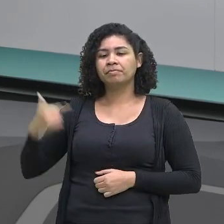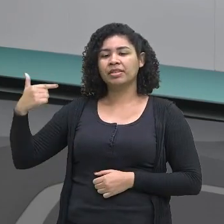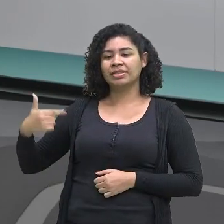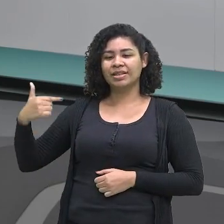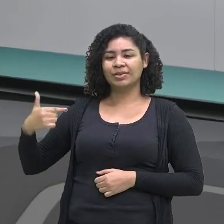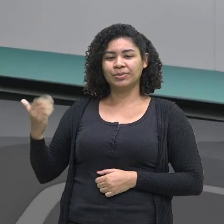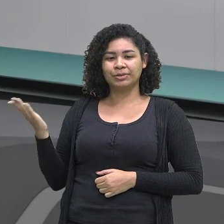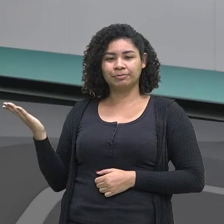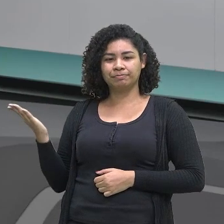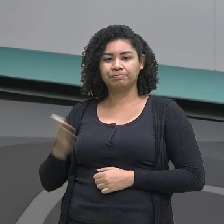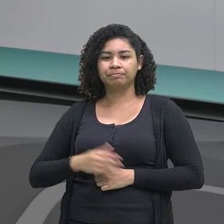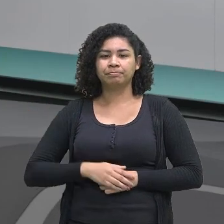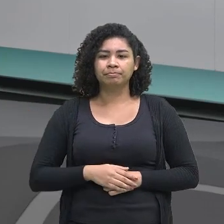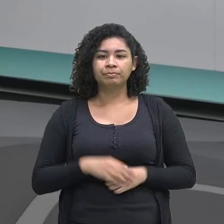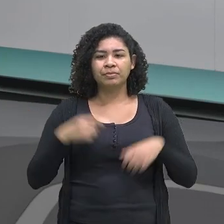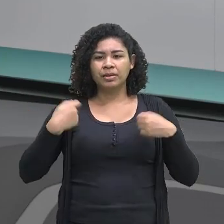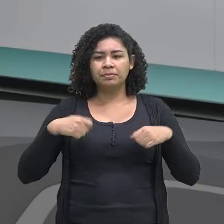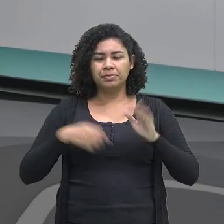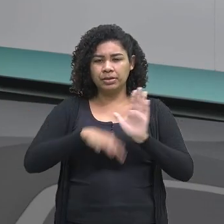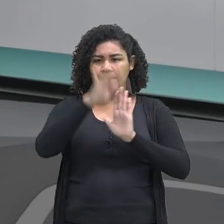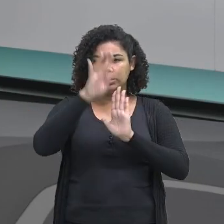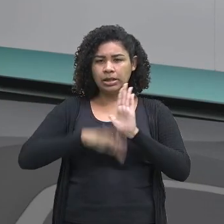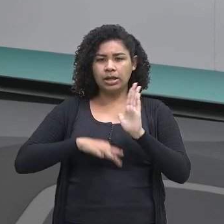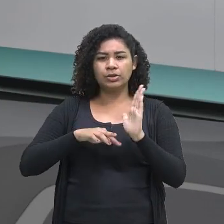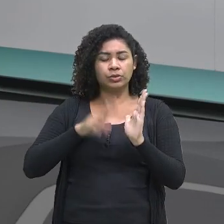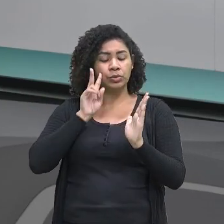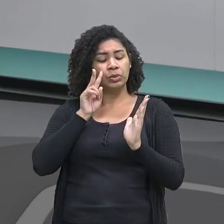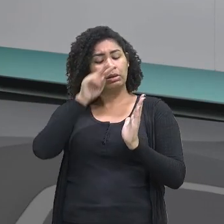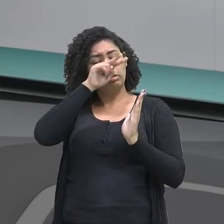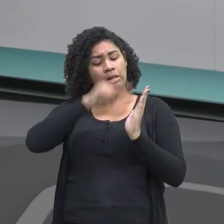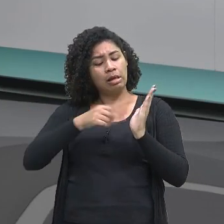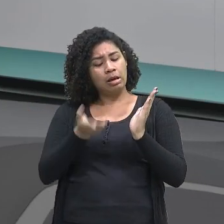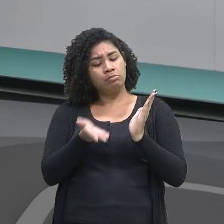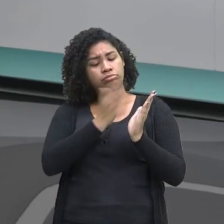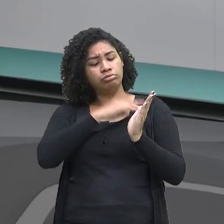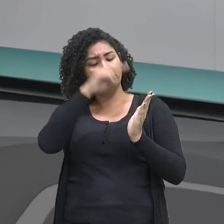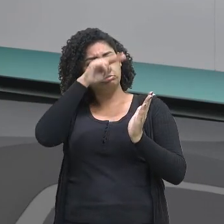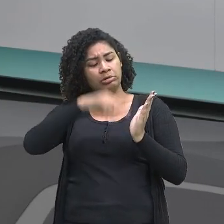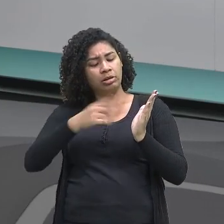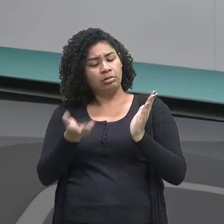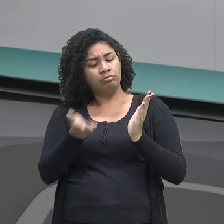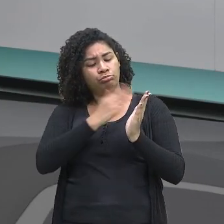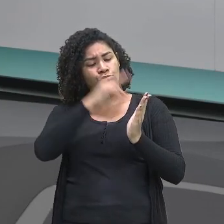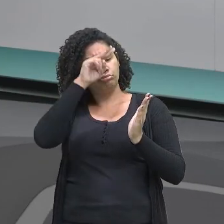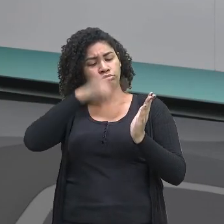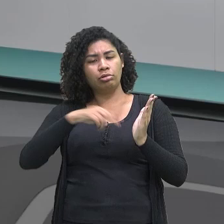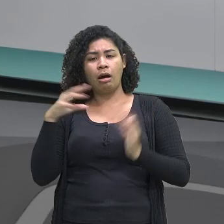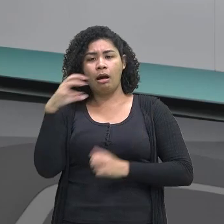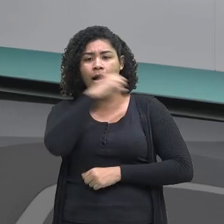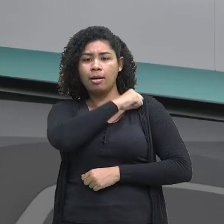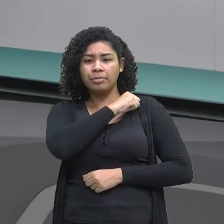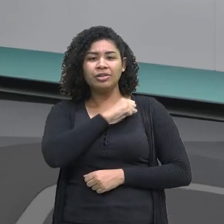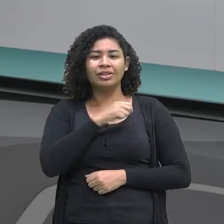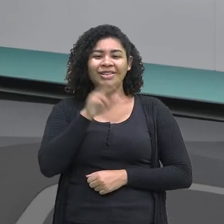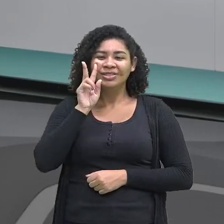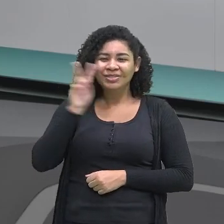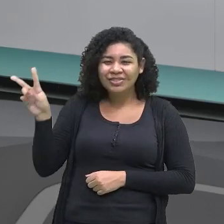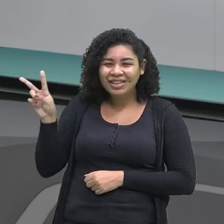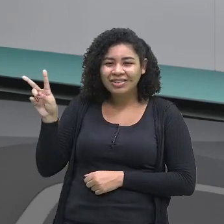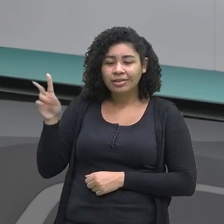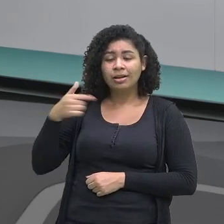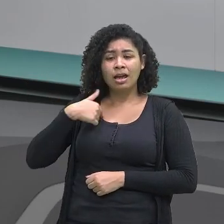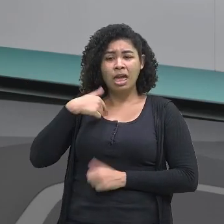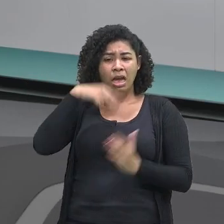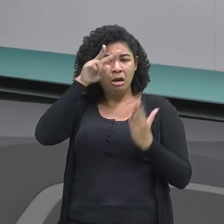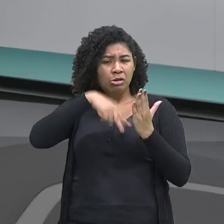two, passe os olhos no texto rapidamente. Vocês viram que a gente não leu o texto todo, né? A gente deu uma passada nele,